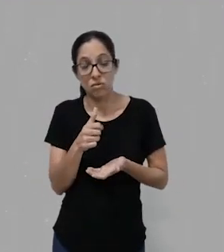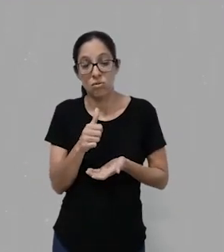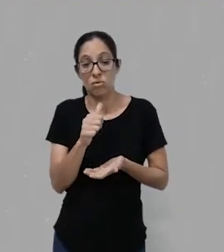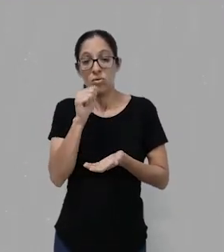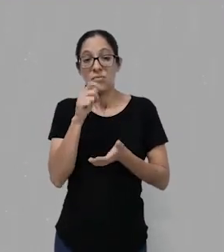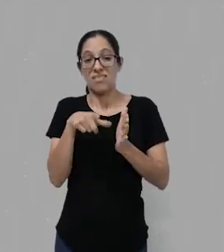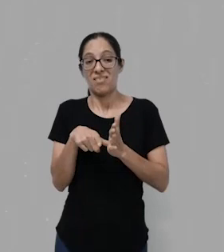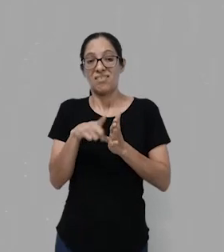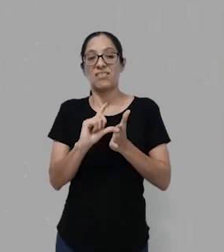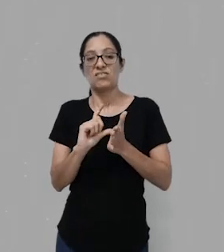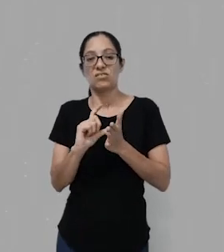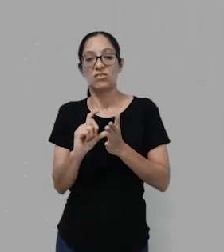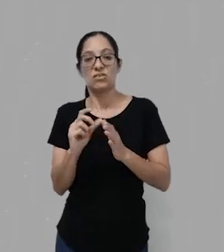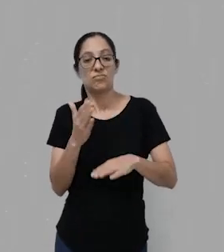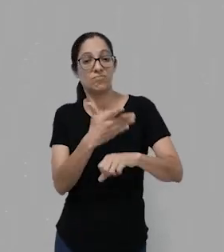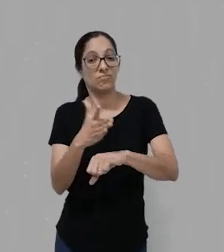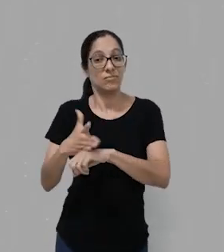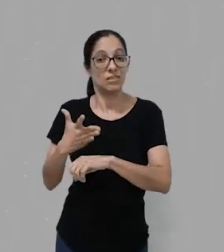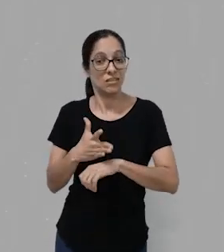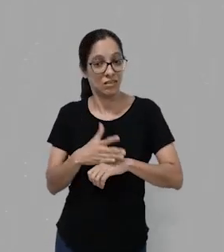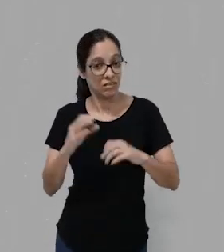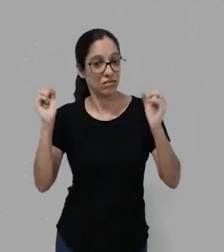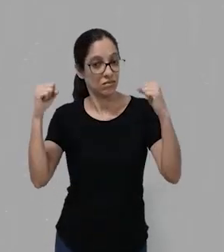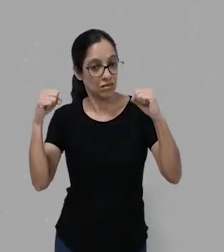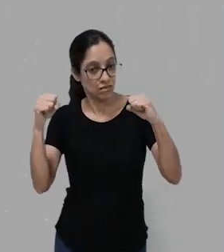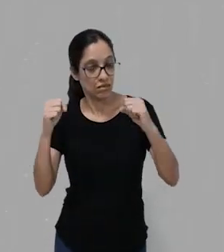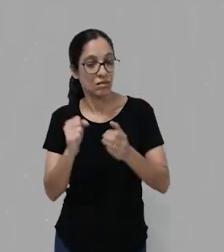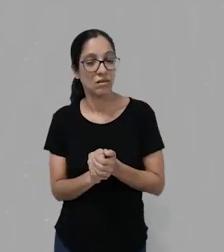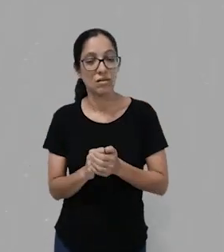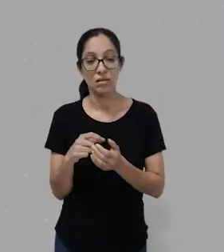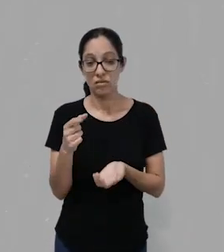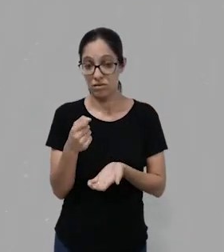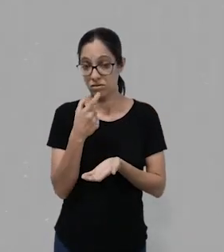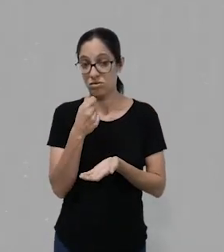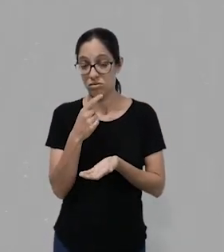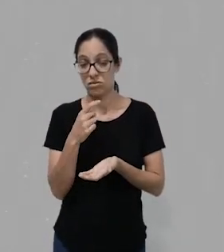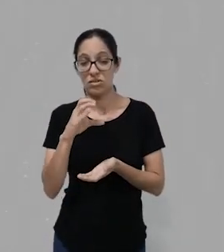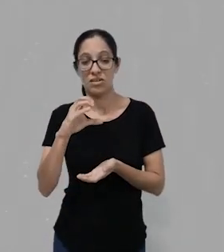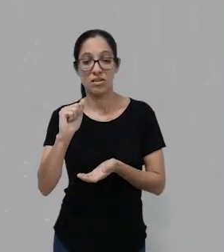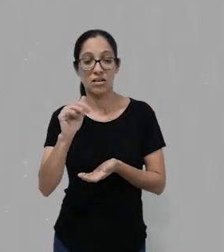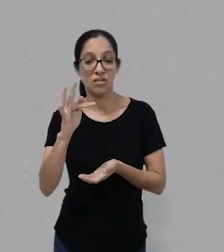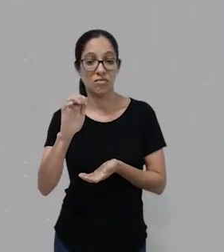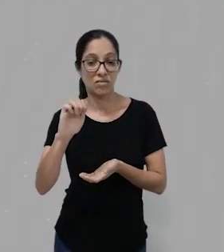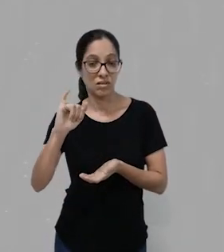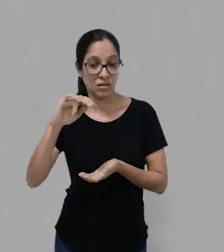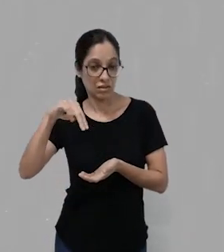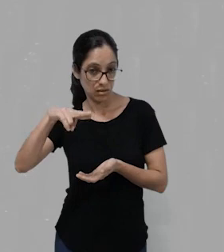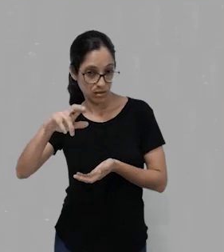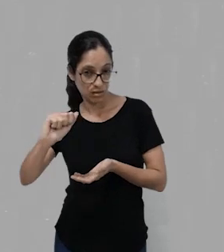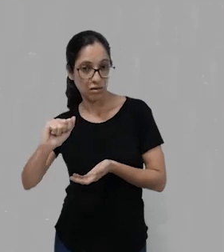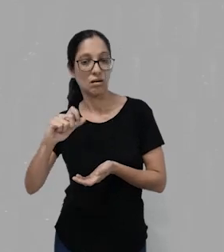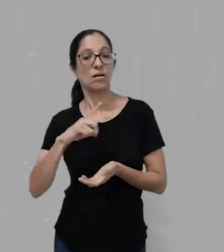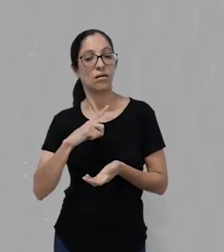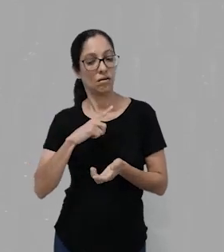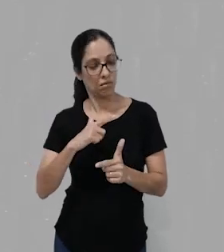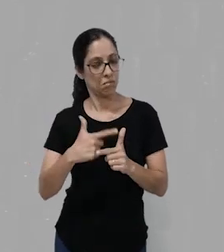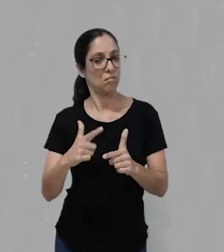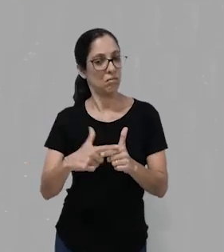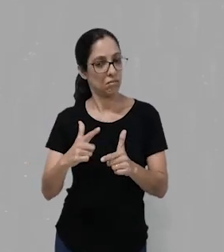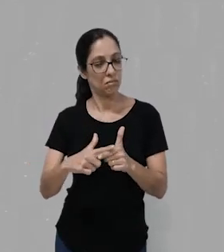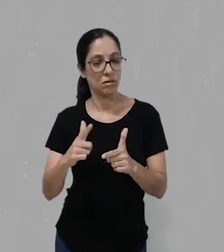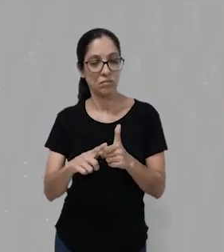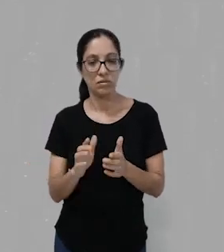essas altas dosagens de cafeína, elas vão trazer problemas para esse indivíduo. Aquilo que eu falei para vocês